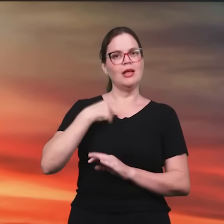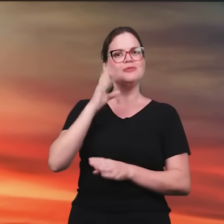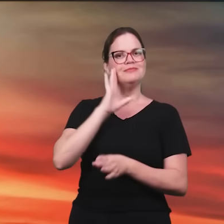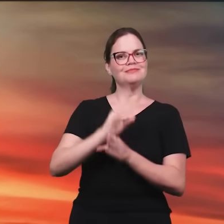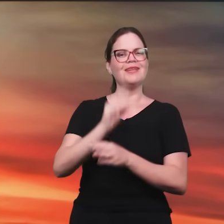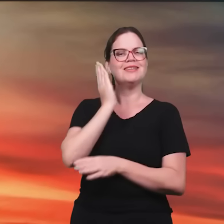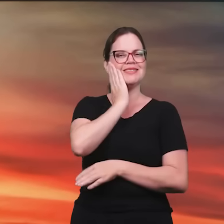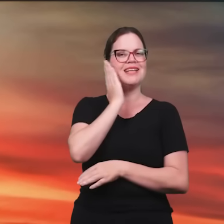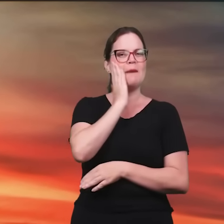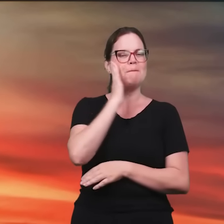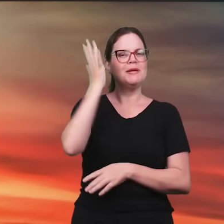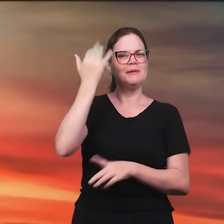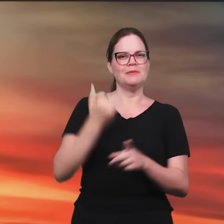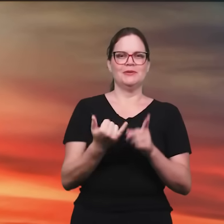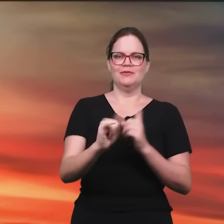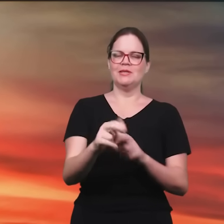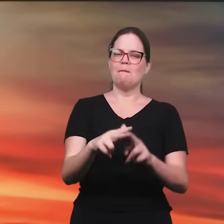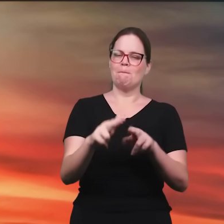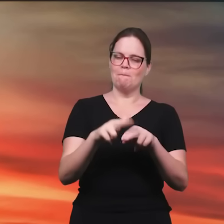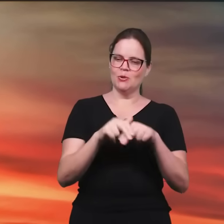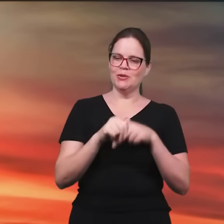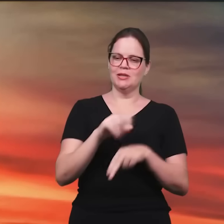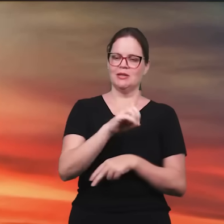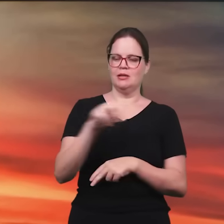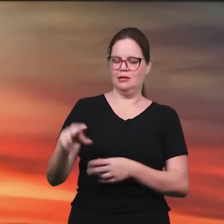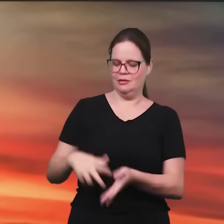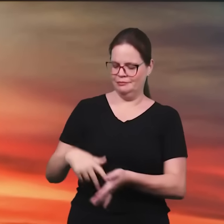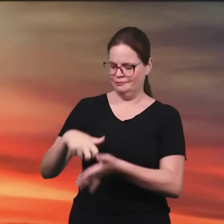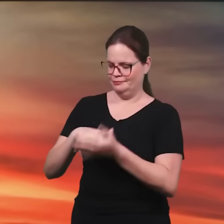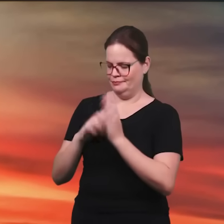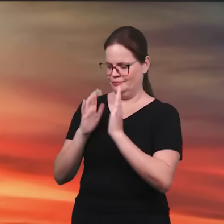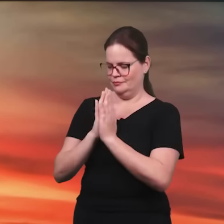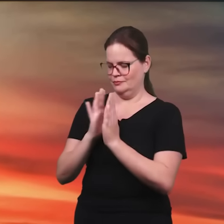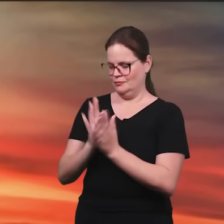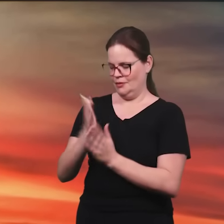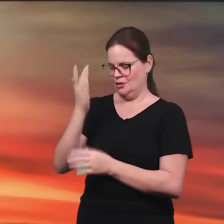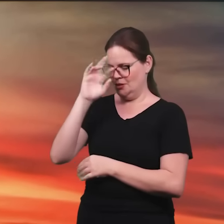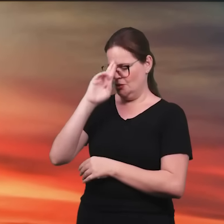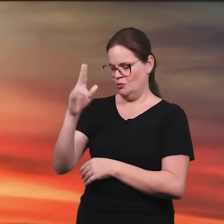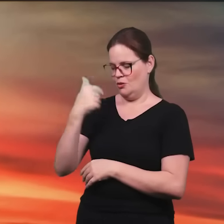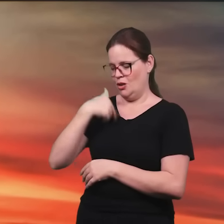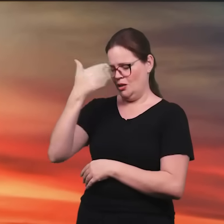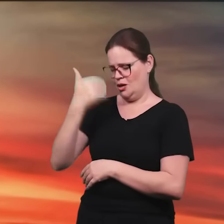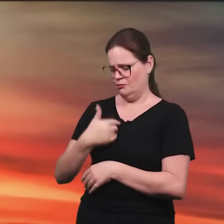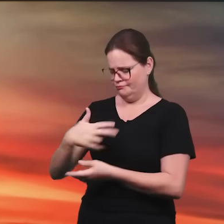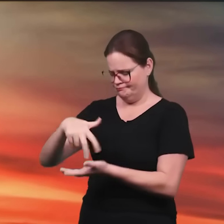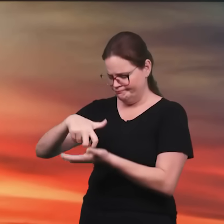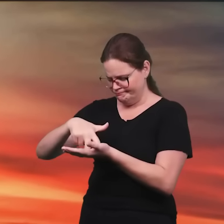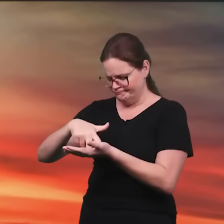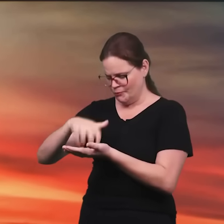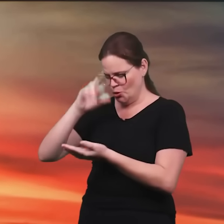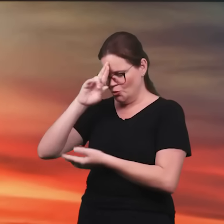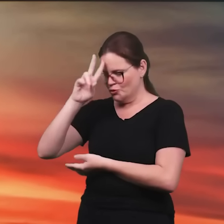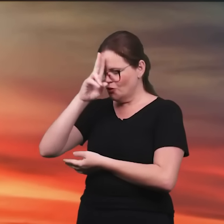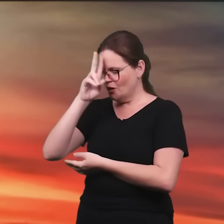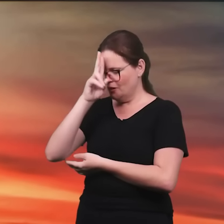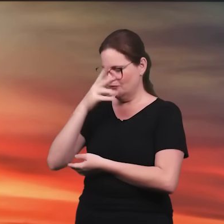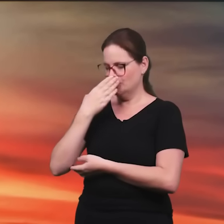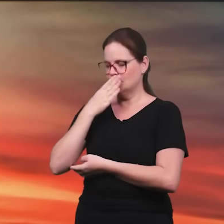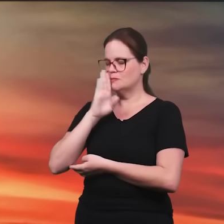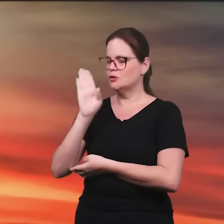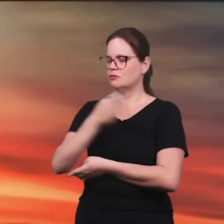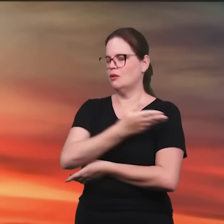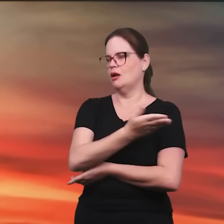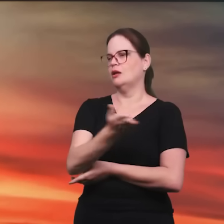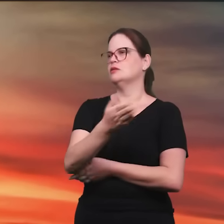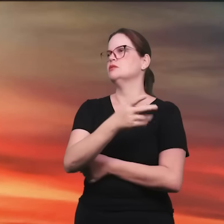profecia. E ele foi dessa maneira que ele foi diante do Senhor. Senhor, estou diante de ti. O Senhor fez uma promessa a esse